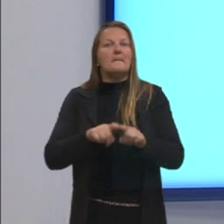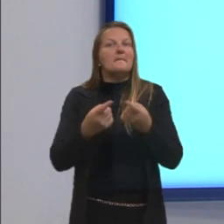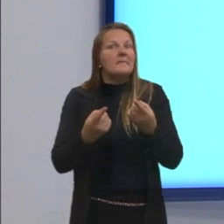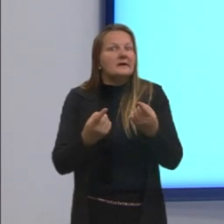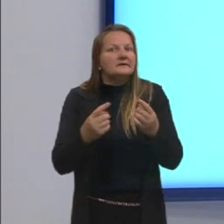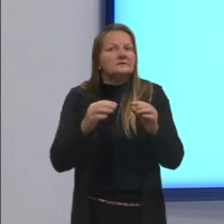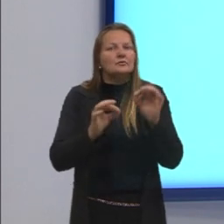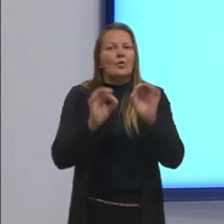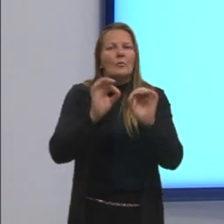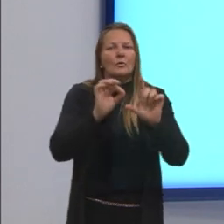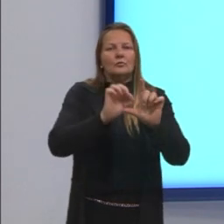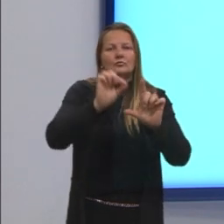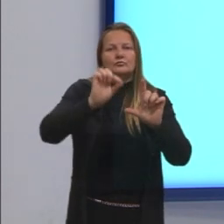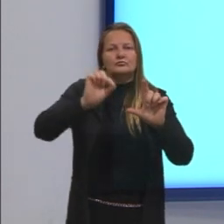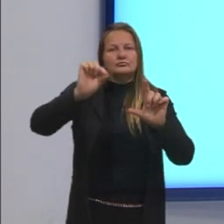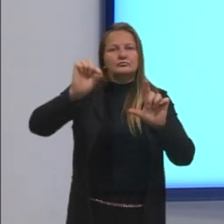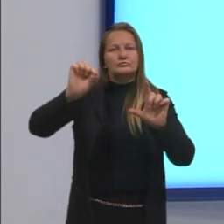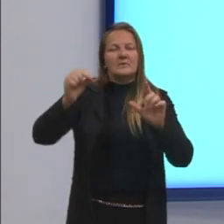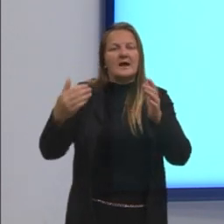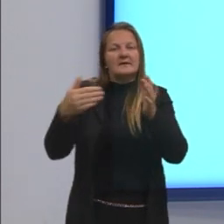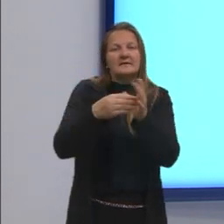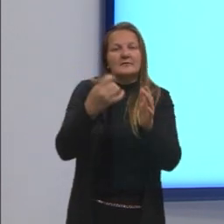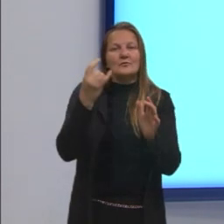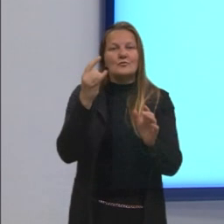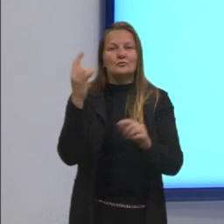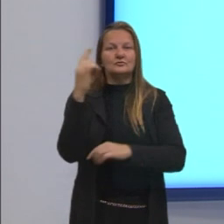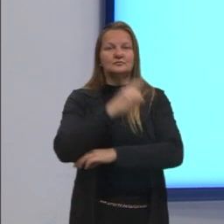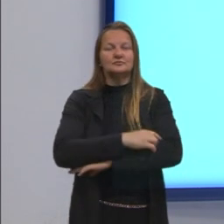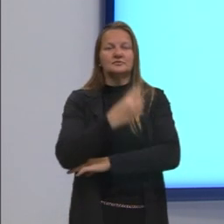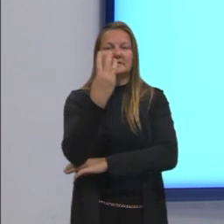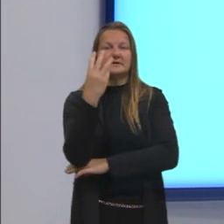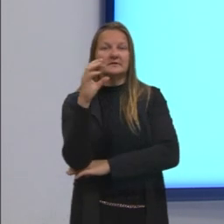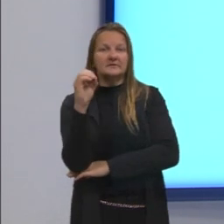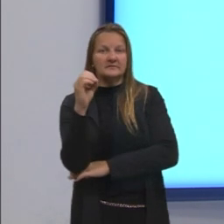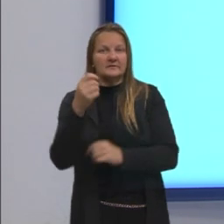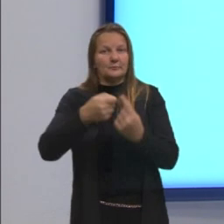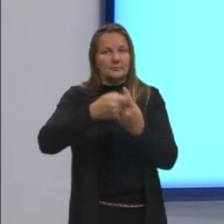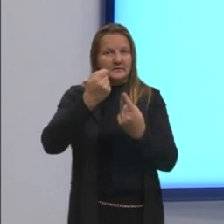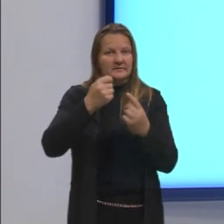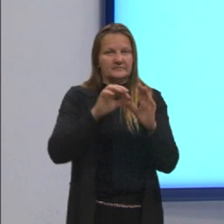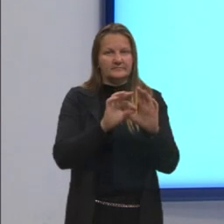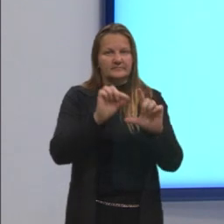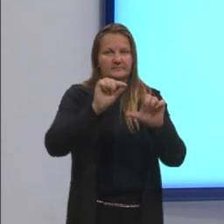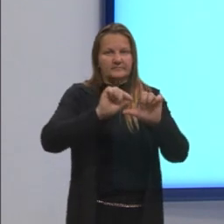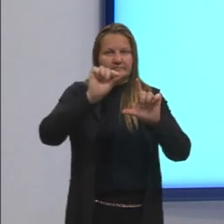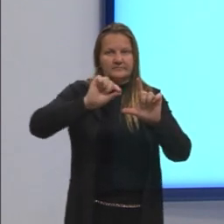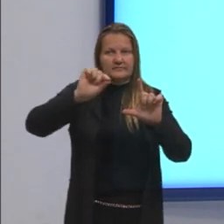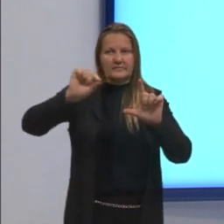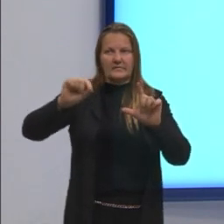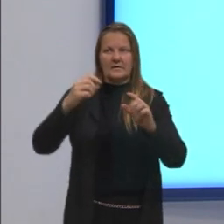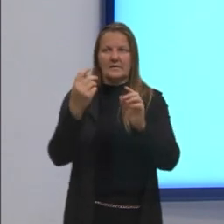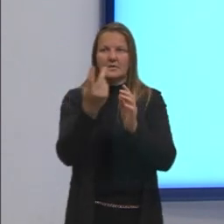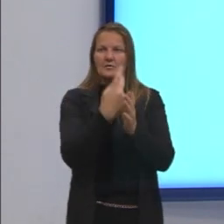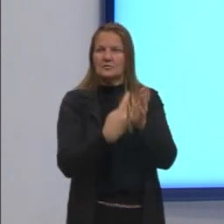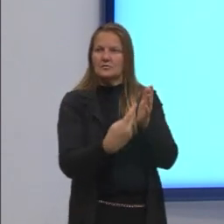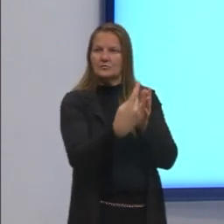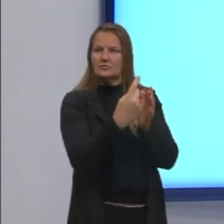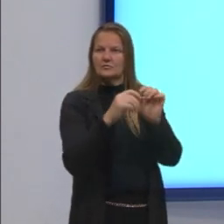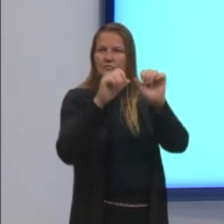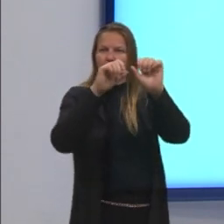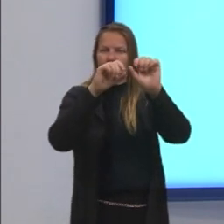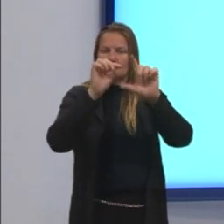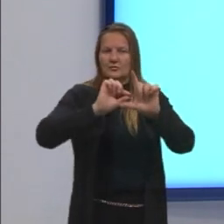se estende até o último dia que seria o dia 30 então nós temos a representação ali o gráfico